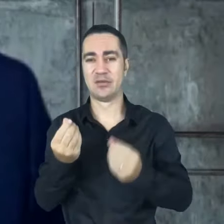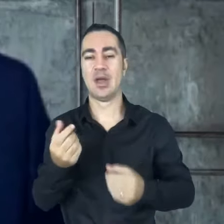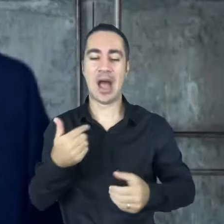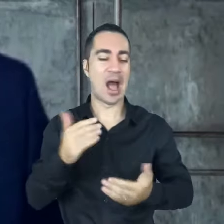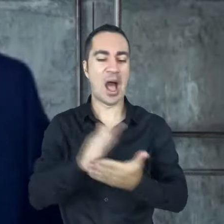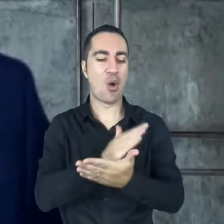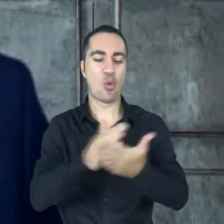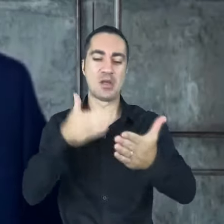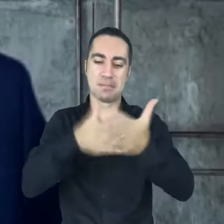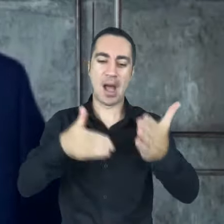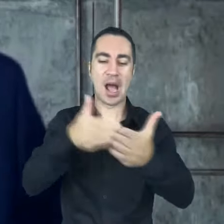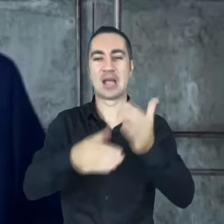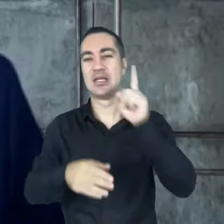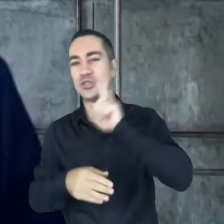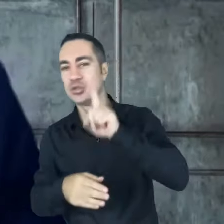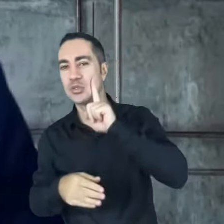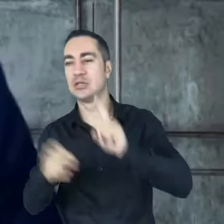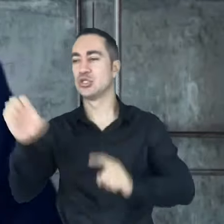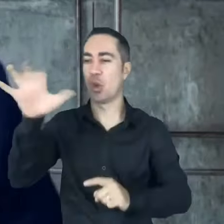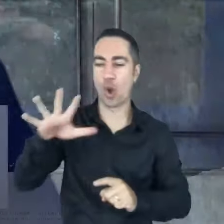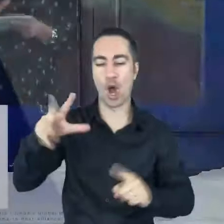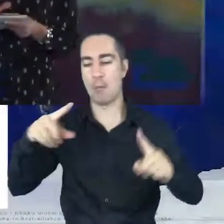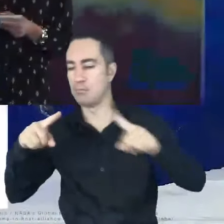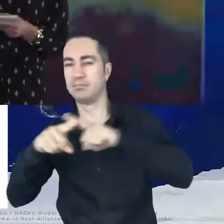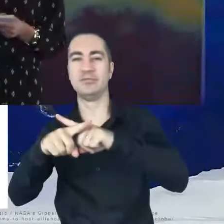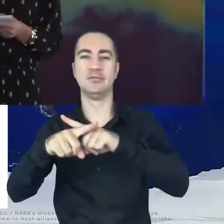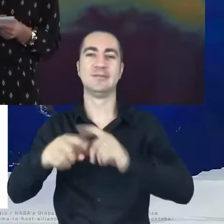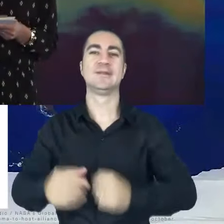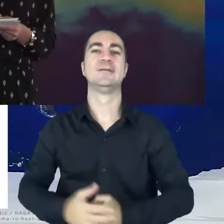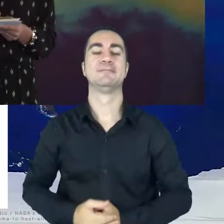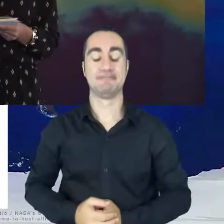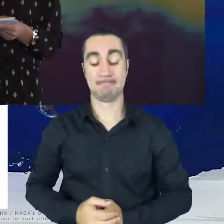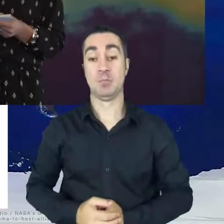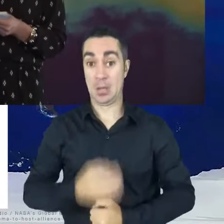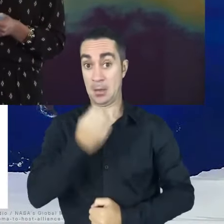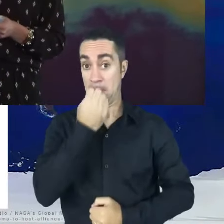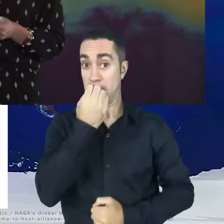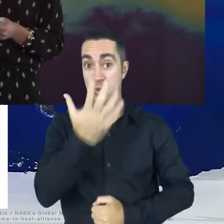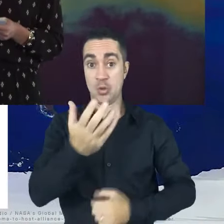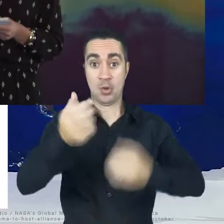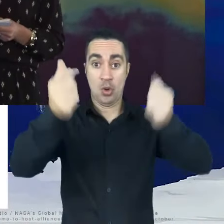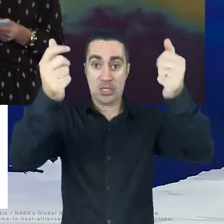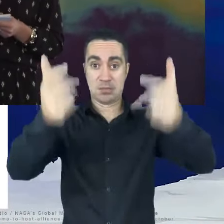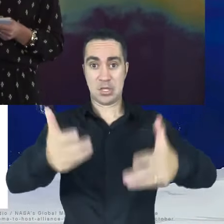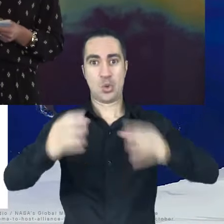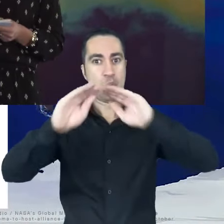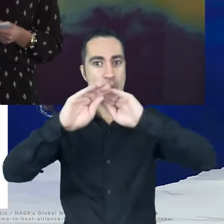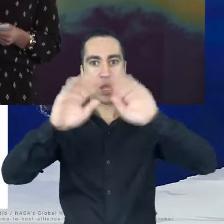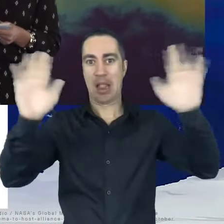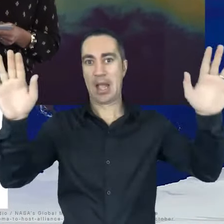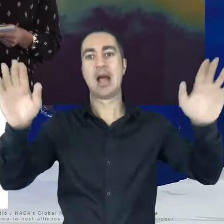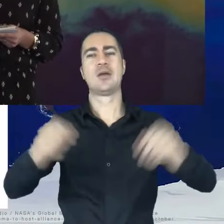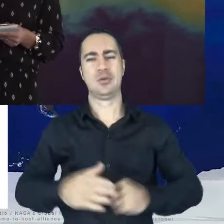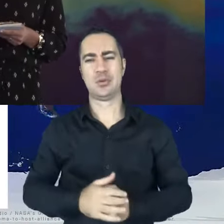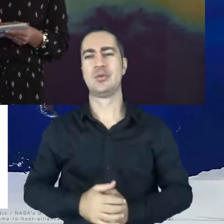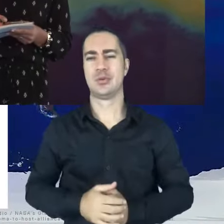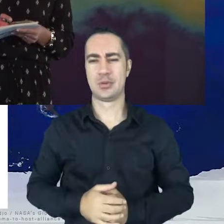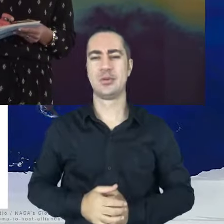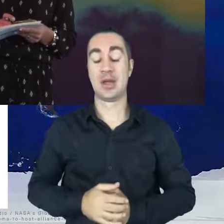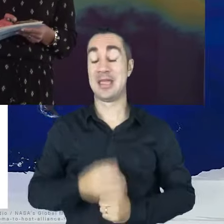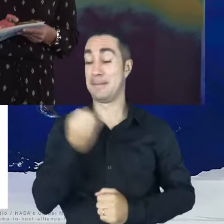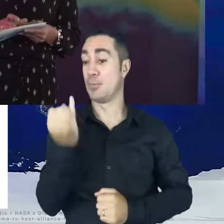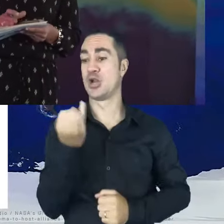Europeia. É, muito bom, Carlos, o que você trouxe. Claro, o financiamento vai ser fundamental para a gente frear essa